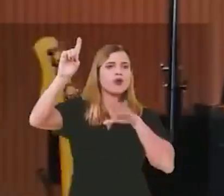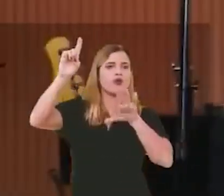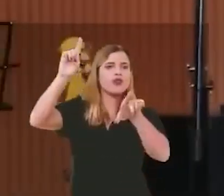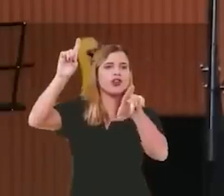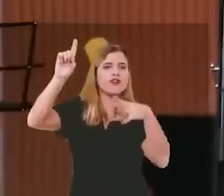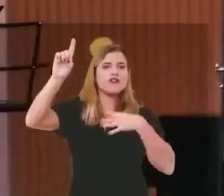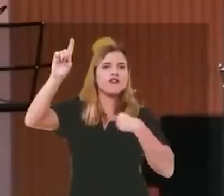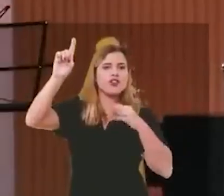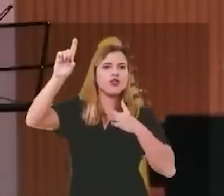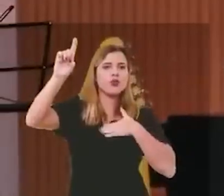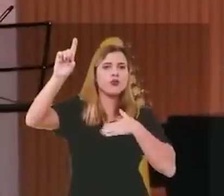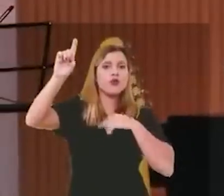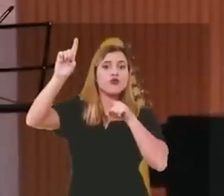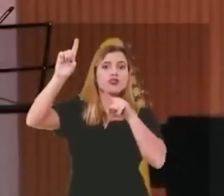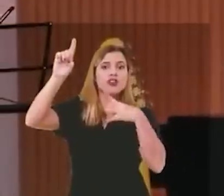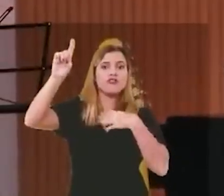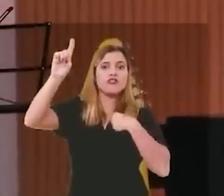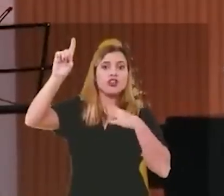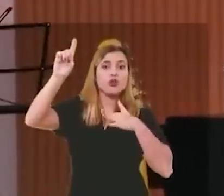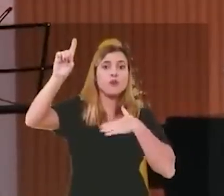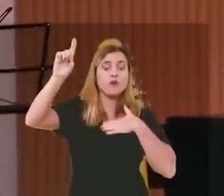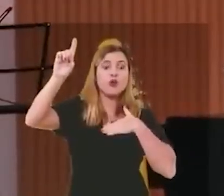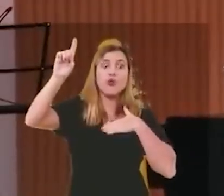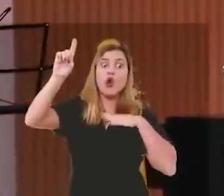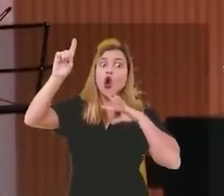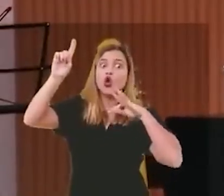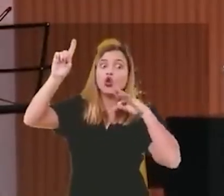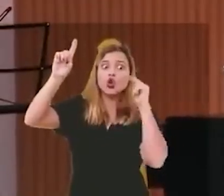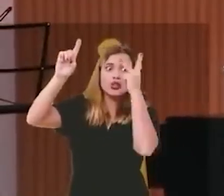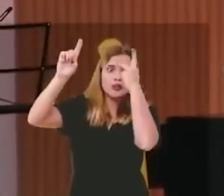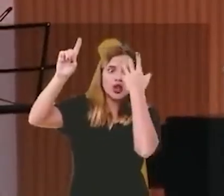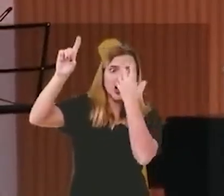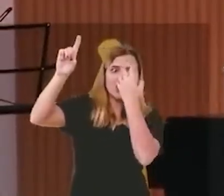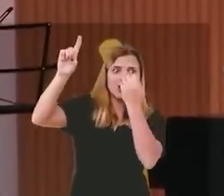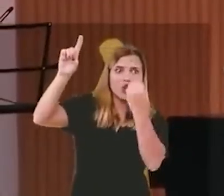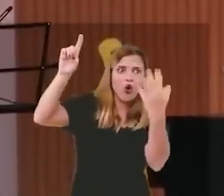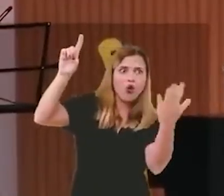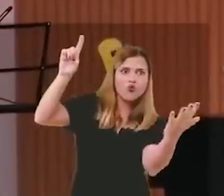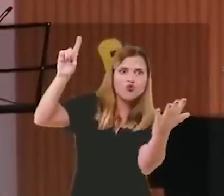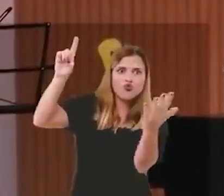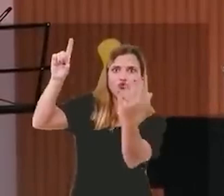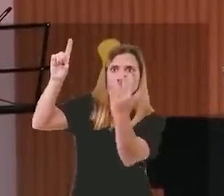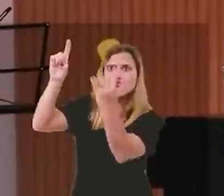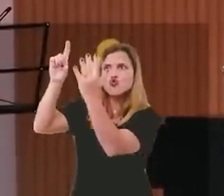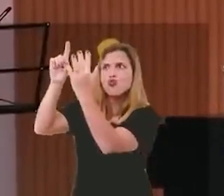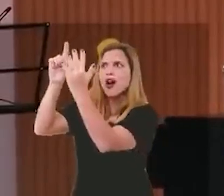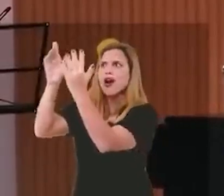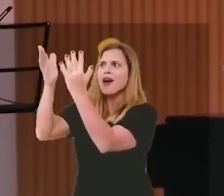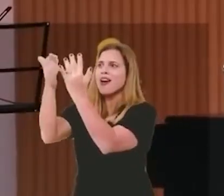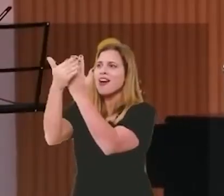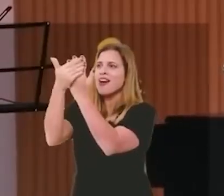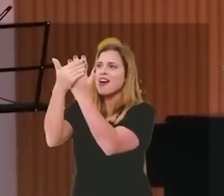todos quantos receberam Jesus, deu-lhes o poder de serem feitos filhos de Deus.